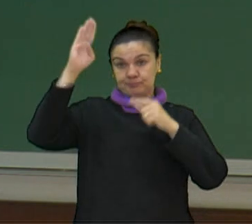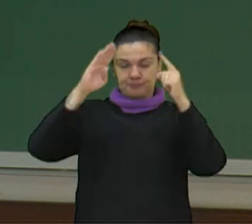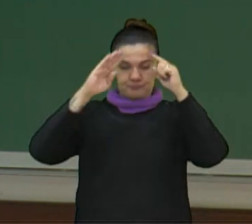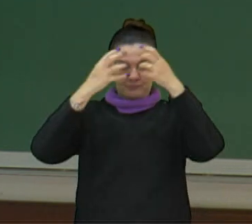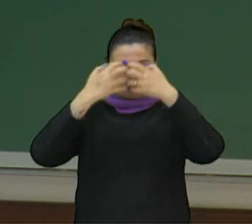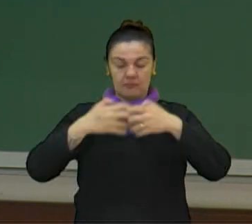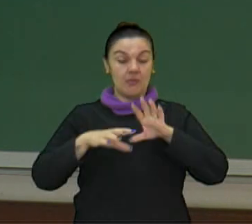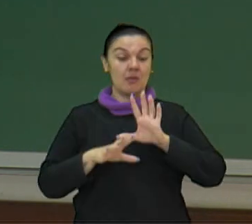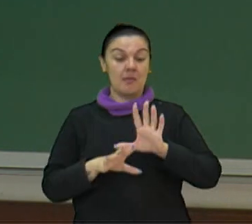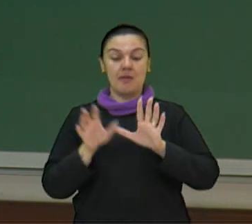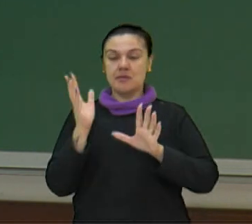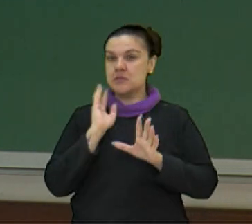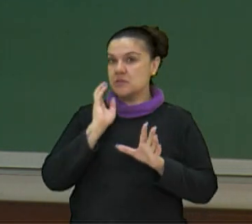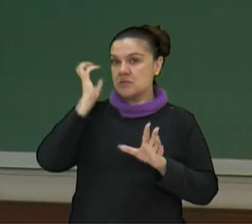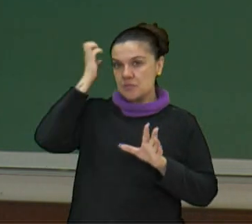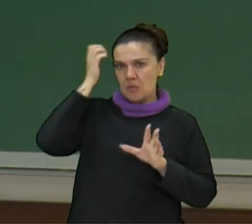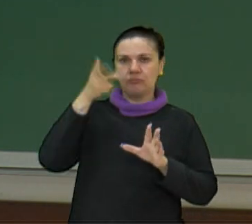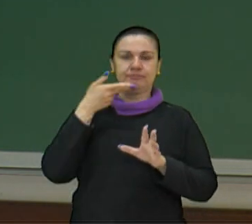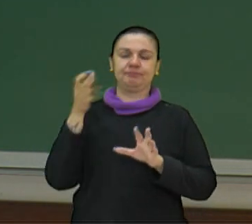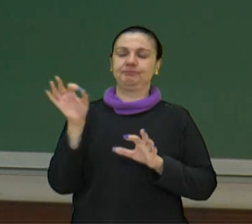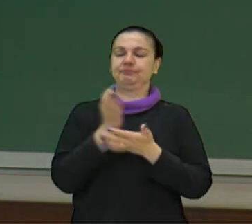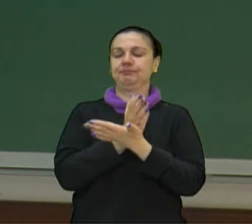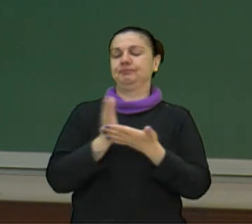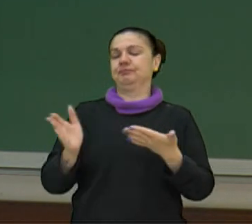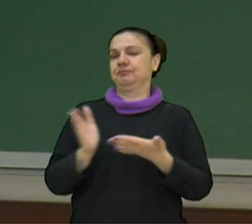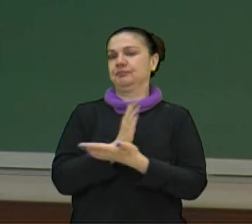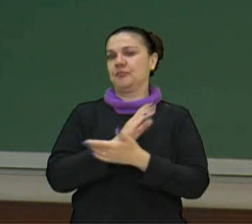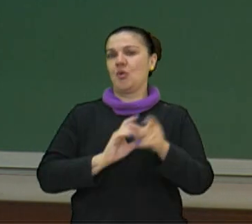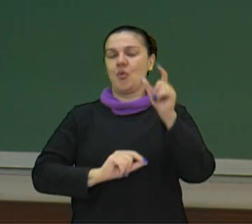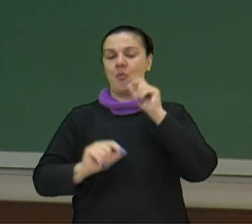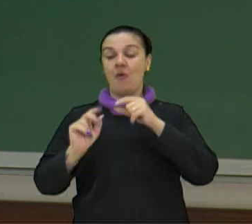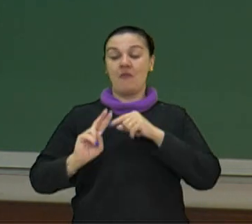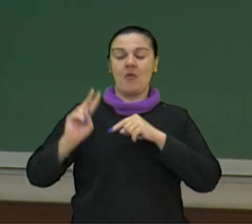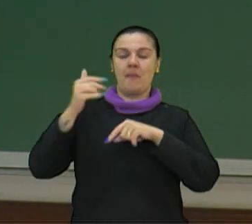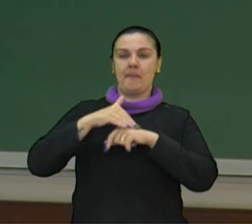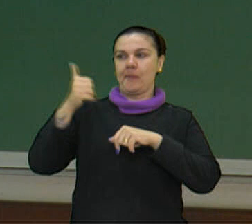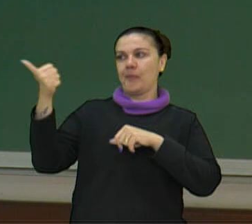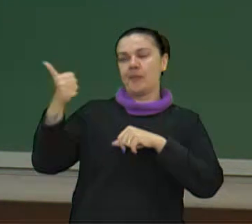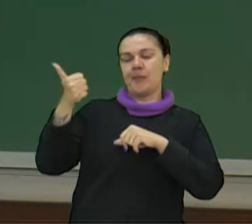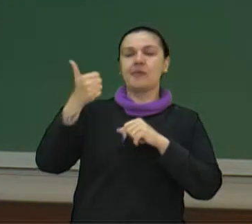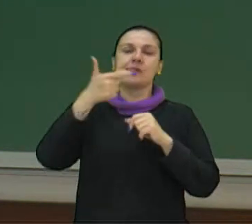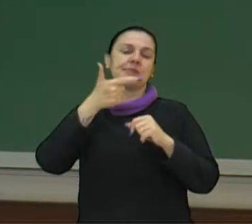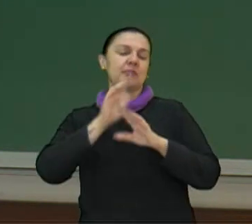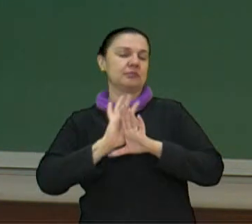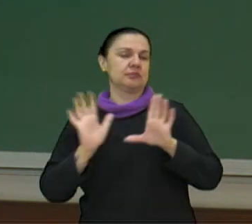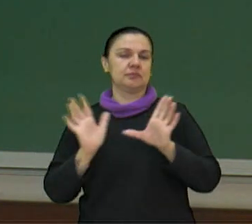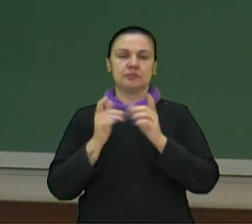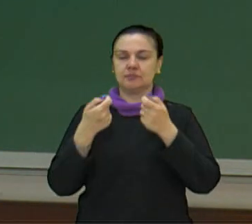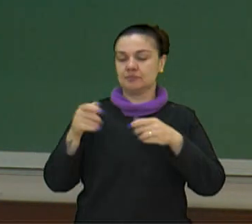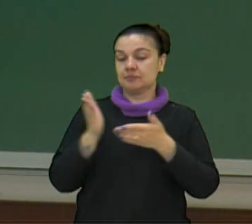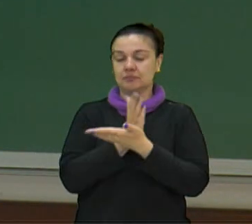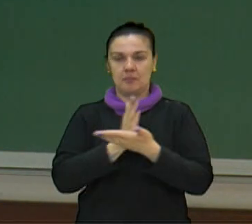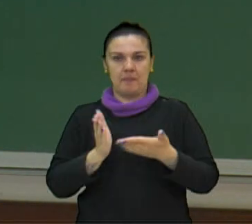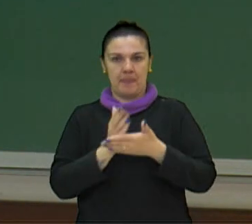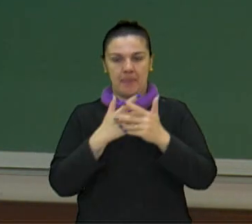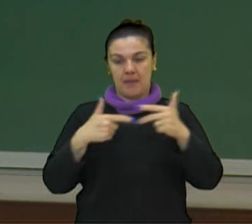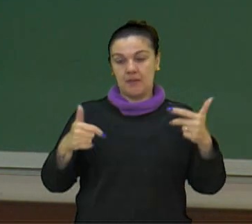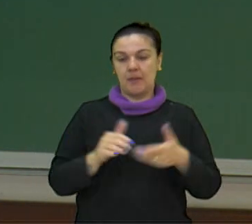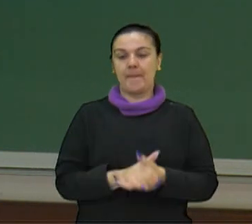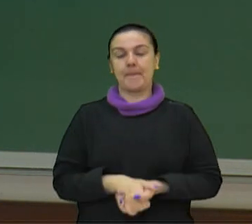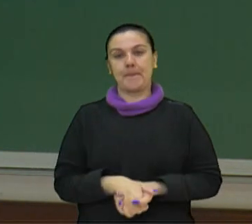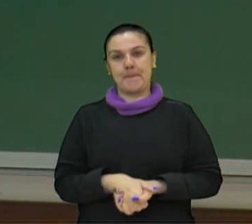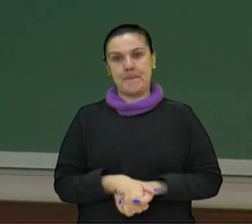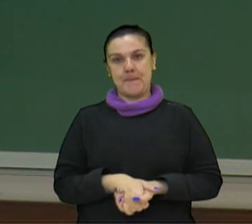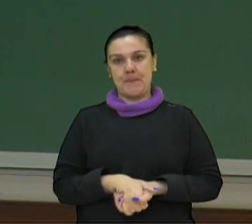no pensamento de Spinoza não existe essa valoração, não existe essa distinção hierárquica